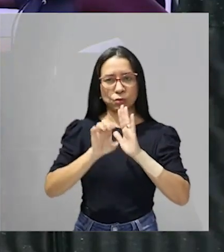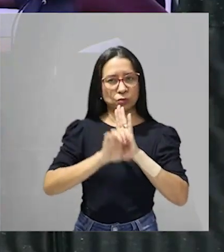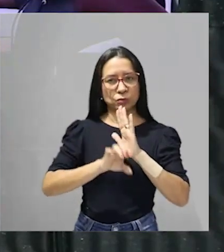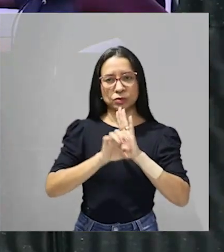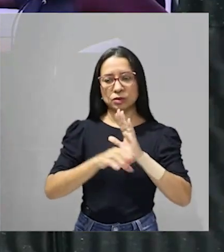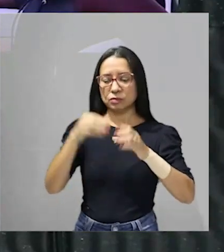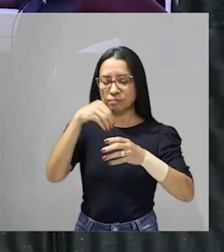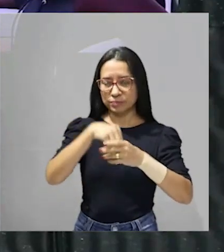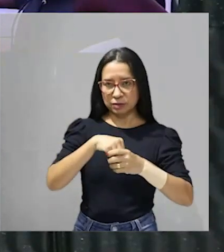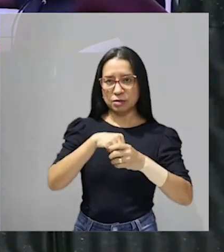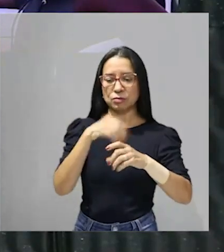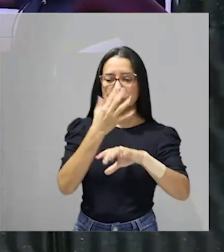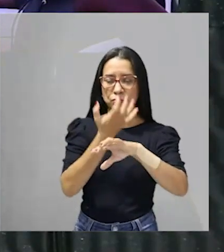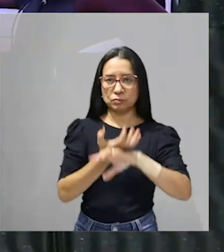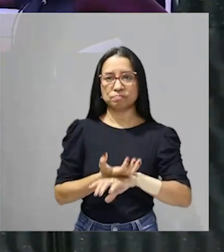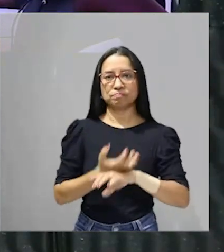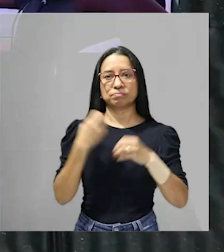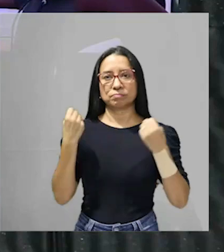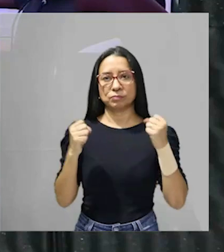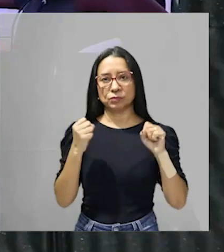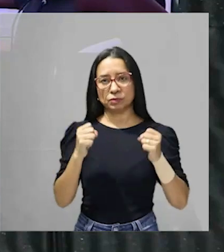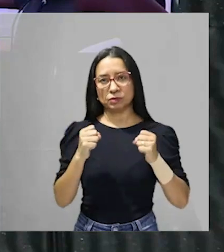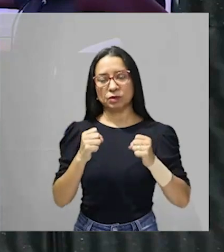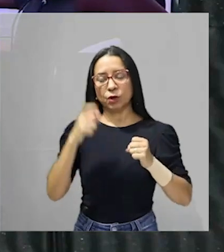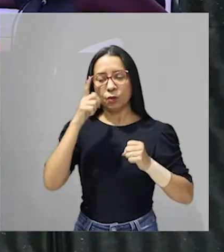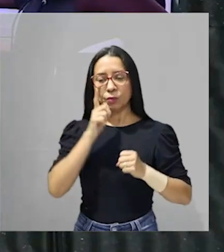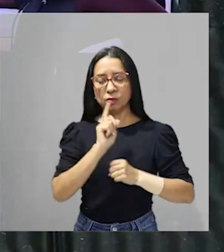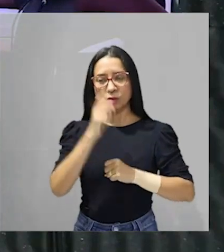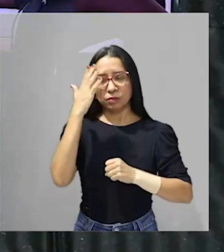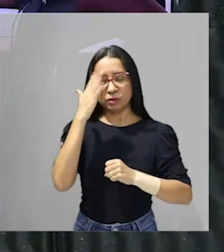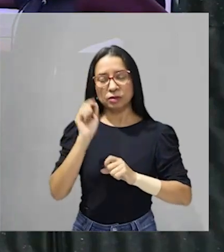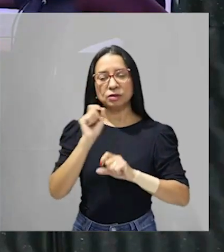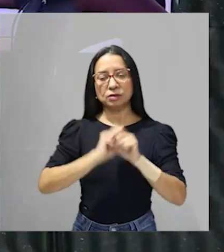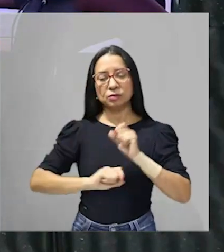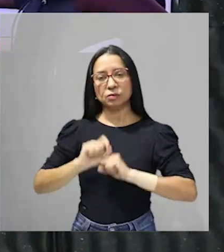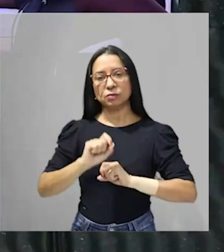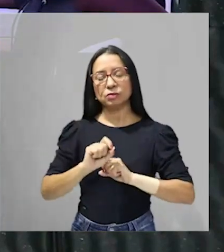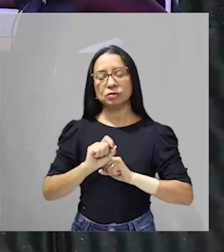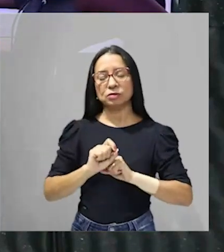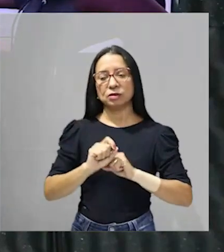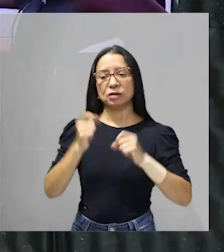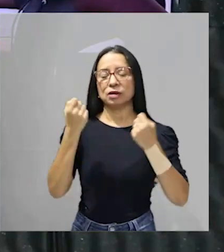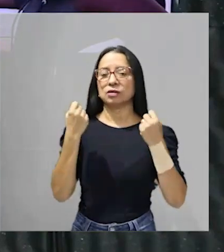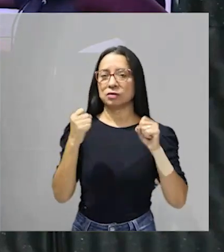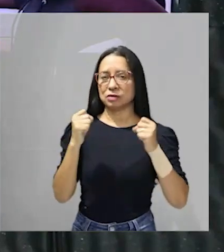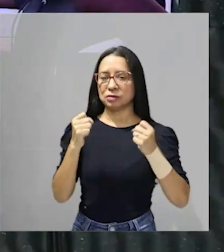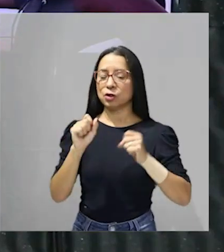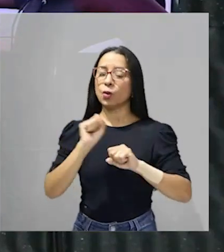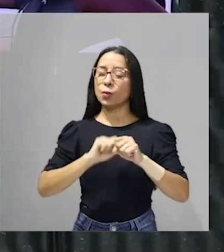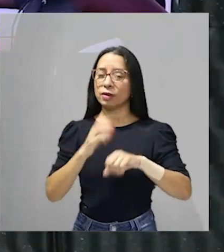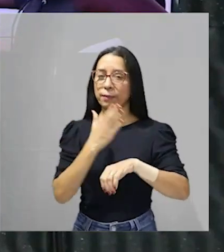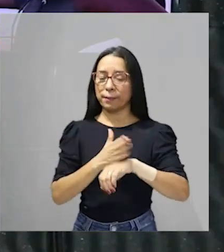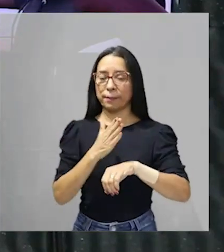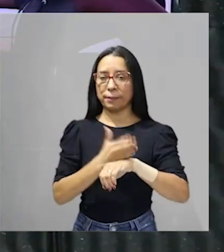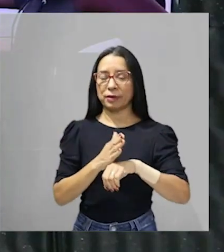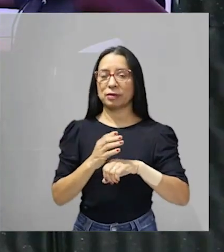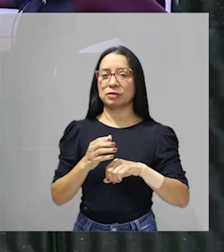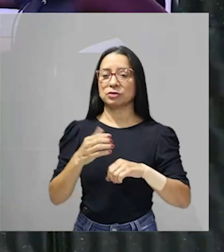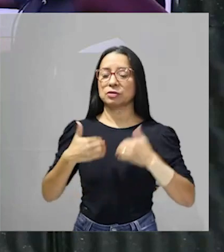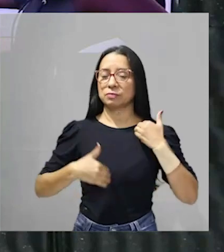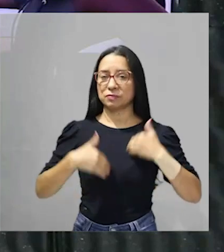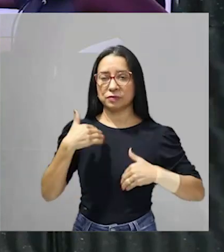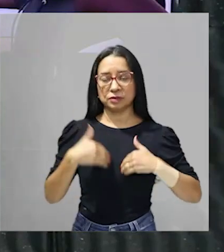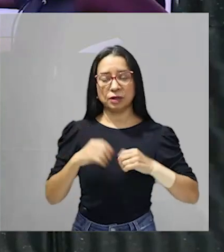dentro de educação física para que vocês consigam compreender o que é educação física O que é atividade física O